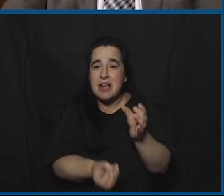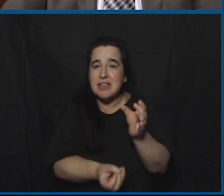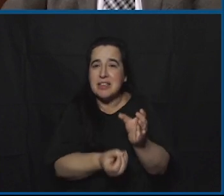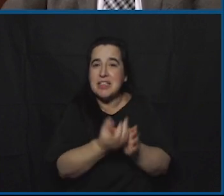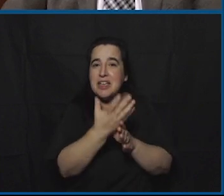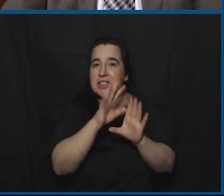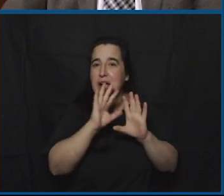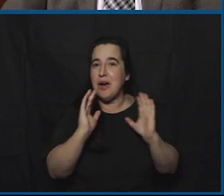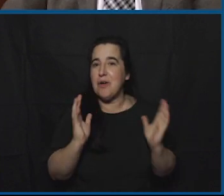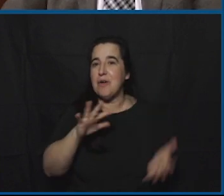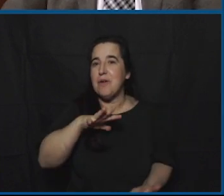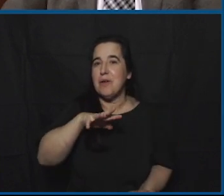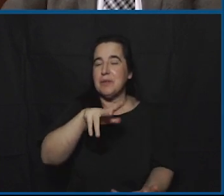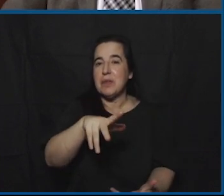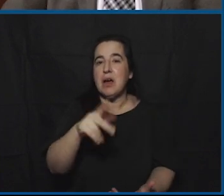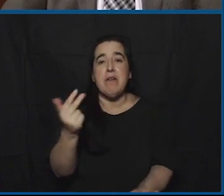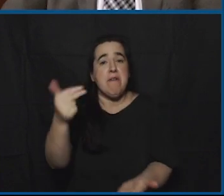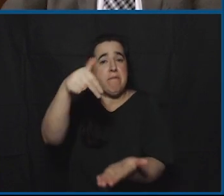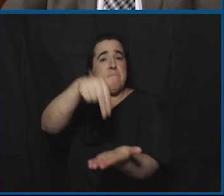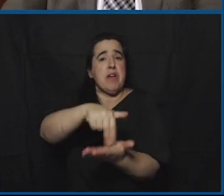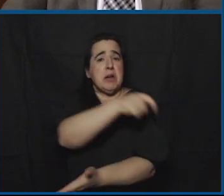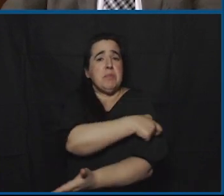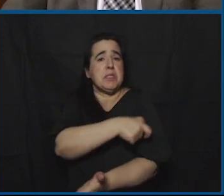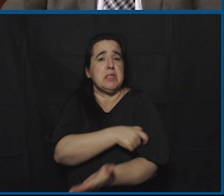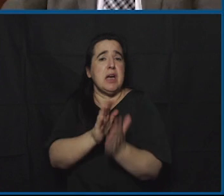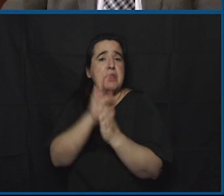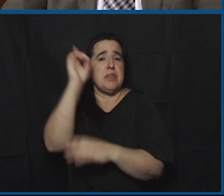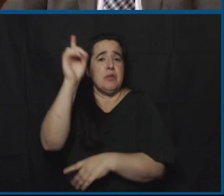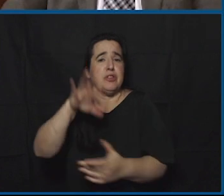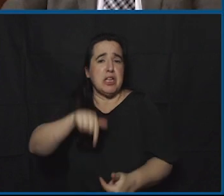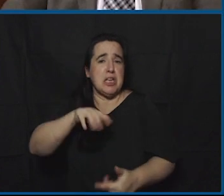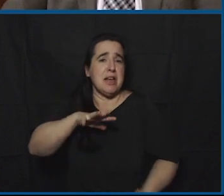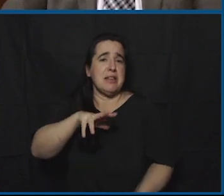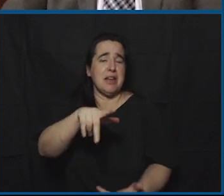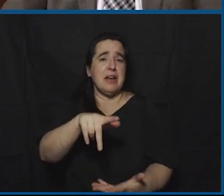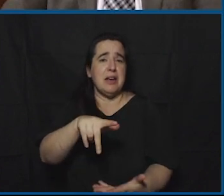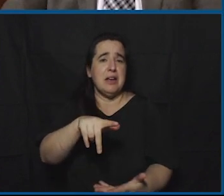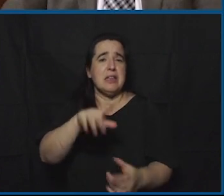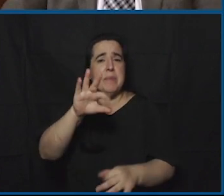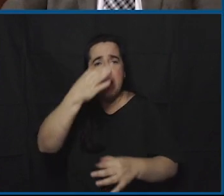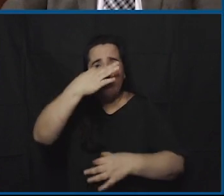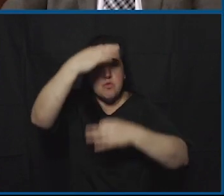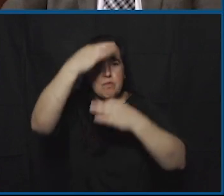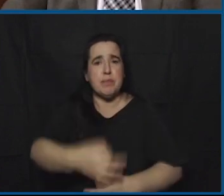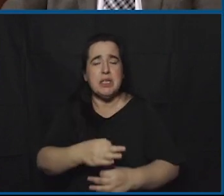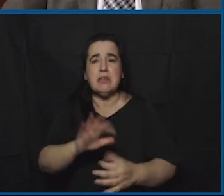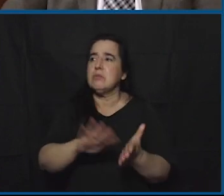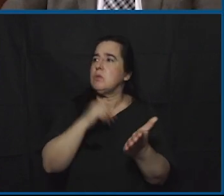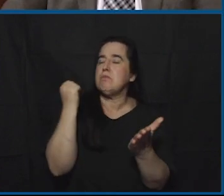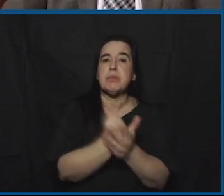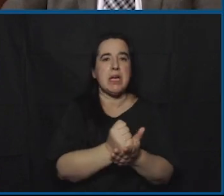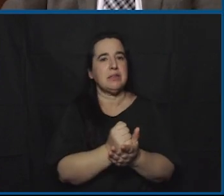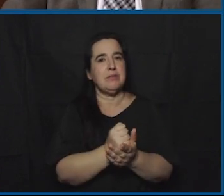facto, veio então à Terra apresentar o reino de Deus, e Jesus é o mesmo que irá cumprir a plenitude de todas estas profecias, de todos estes sentidos que aqui